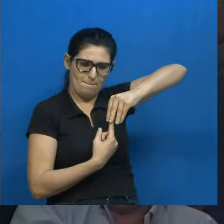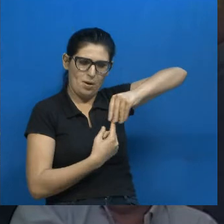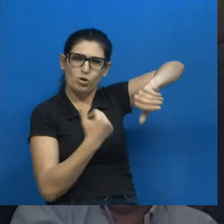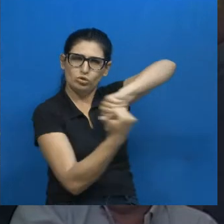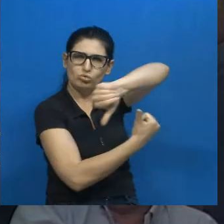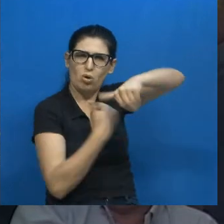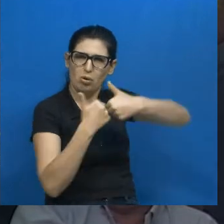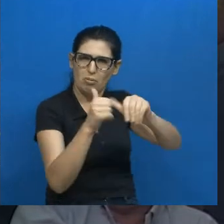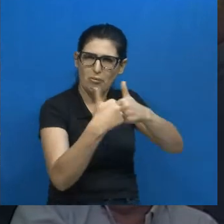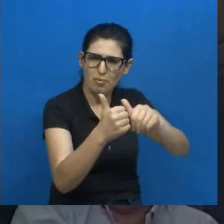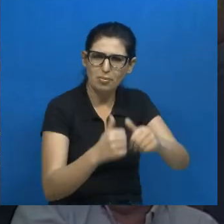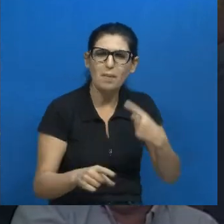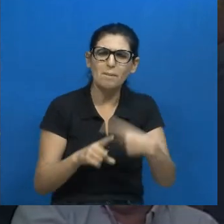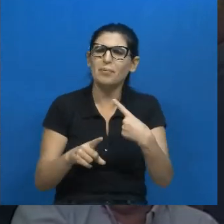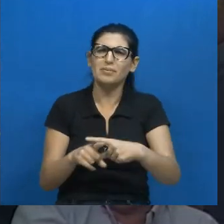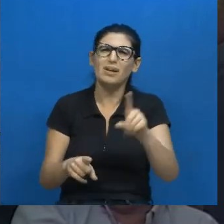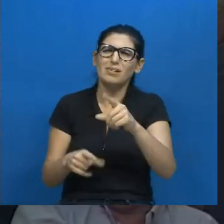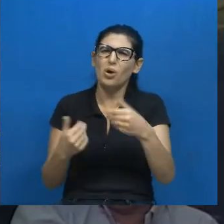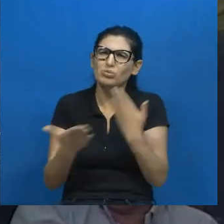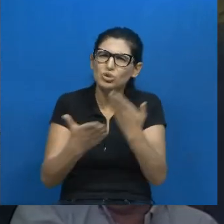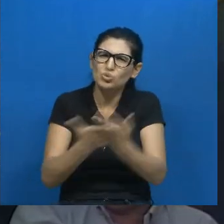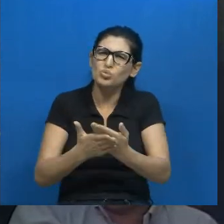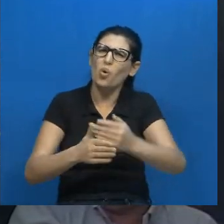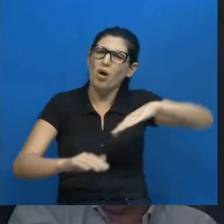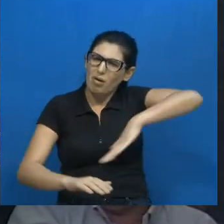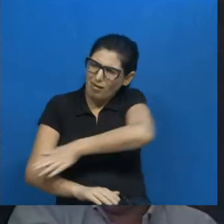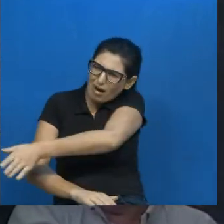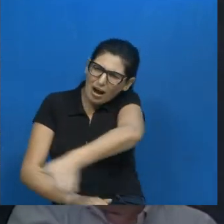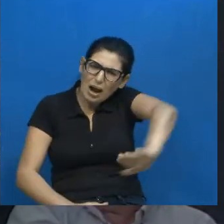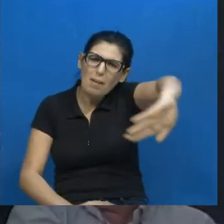Então, por que não foi feito esse estudo ainda, tá bom?